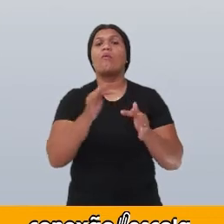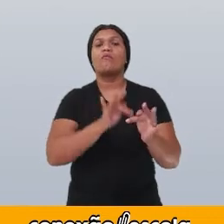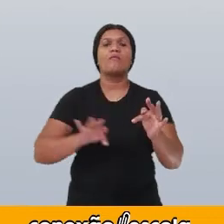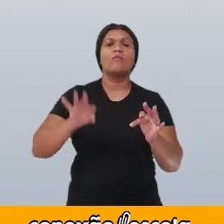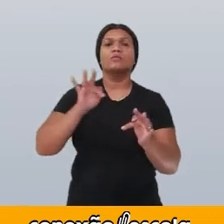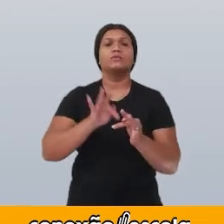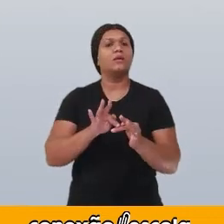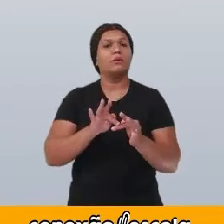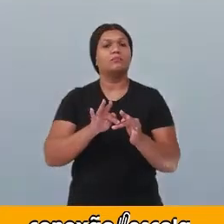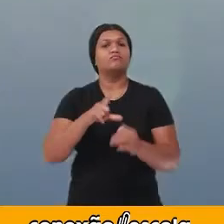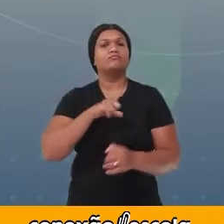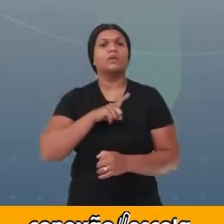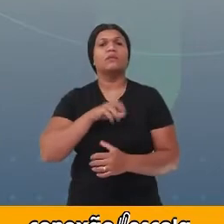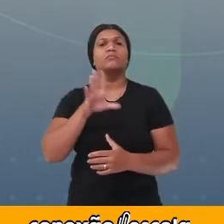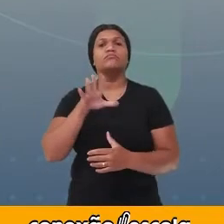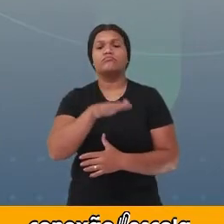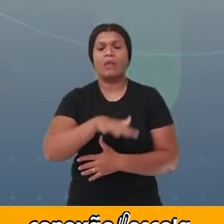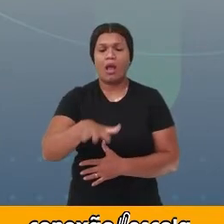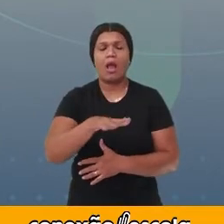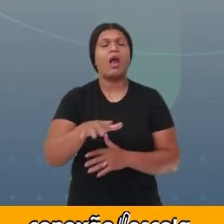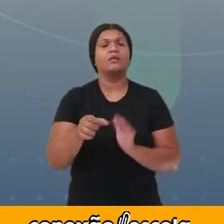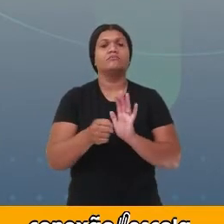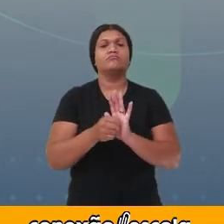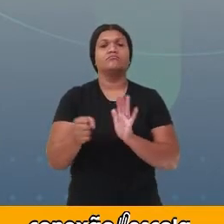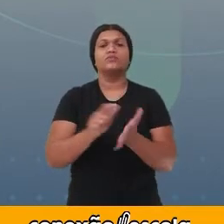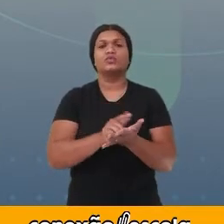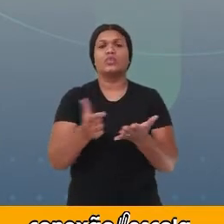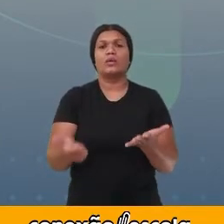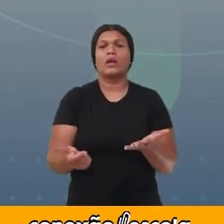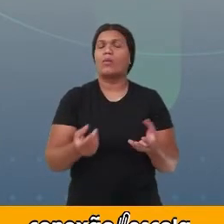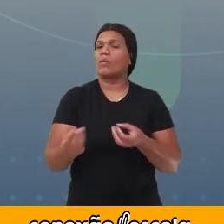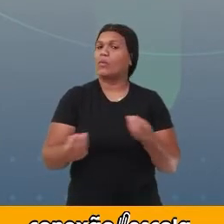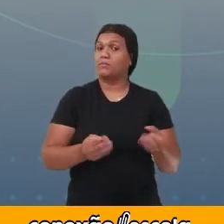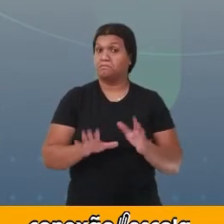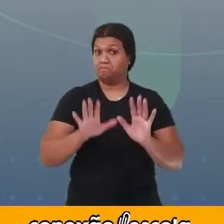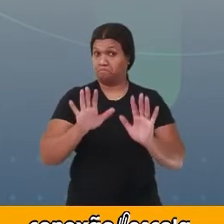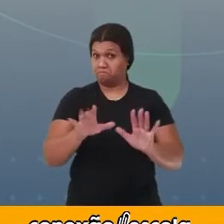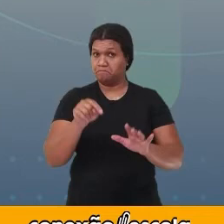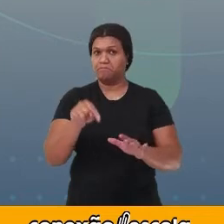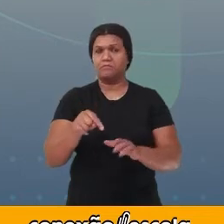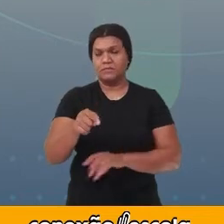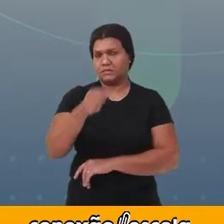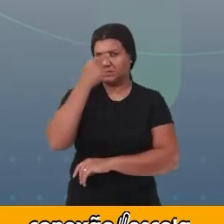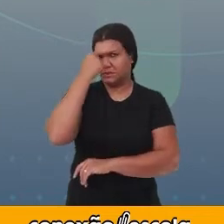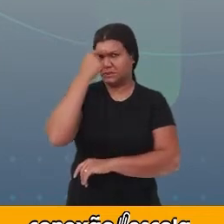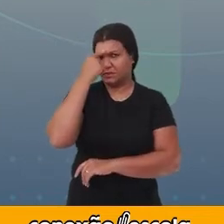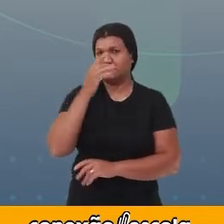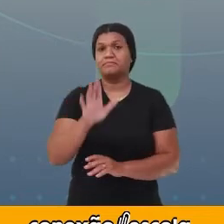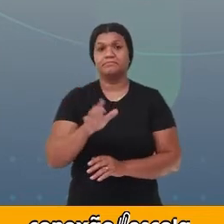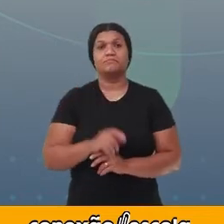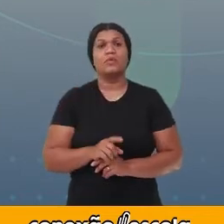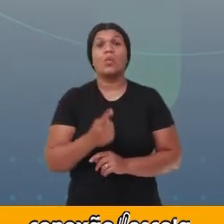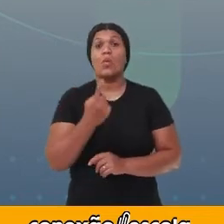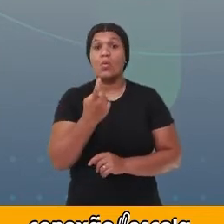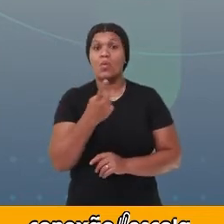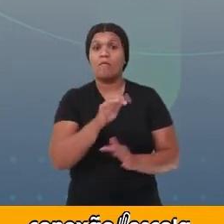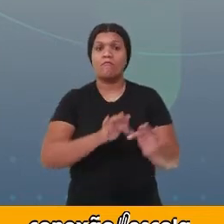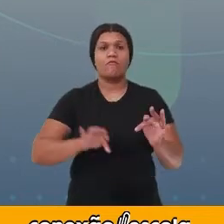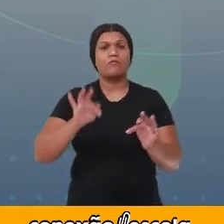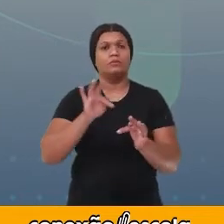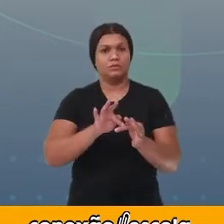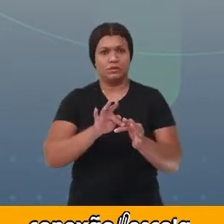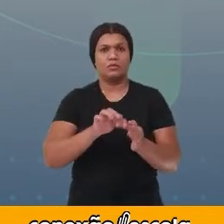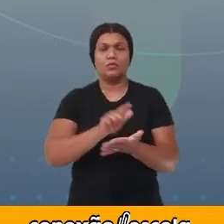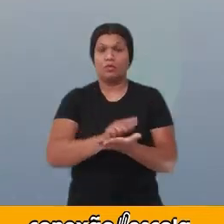um jornal? Bem, se nessa última questão você considerou que uma das funções do jornal,